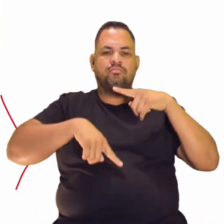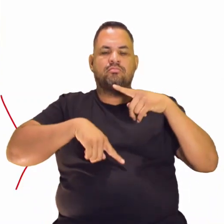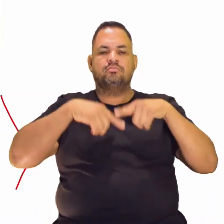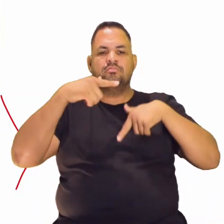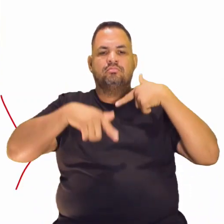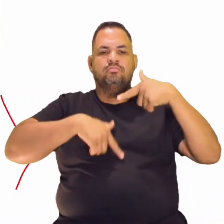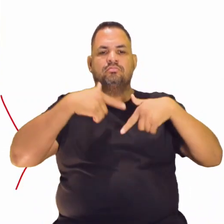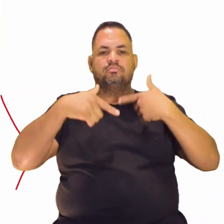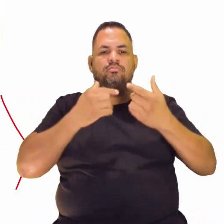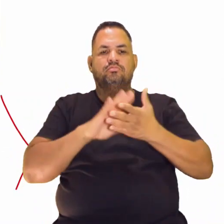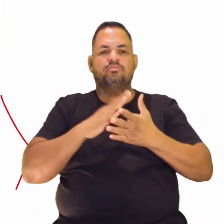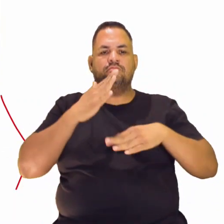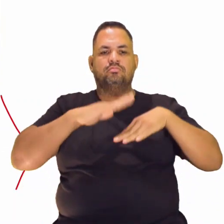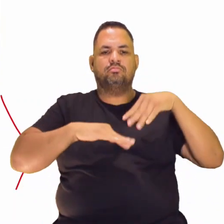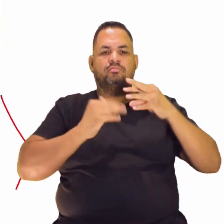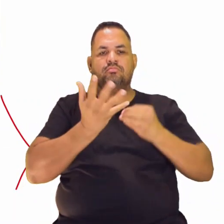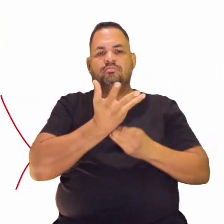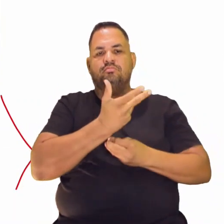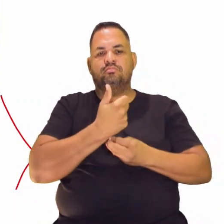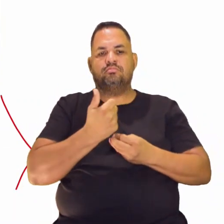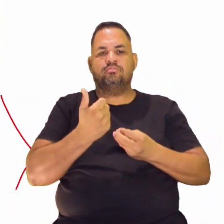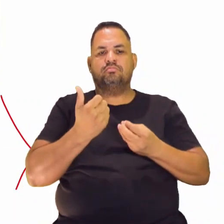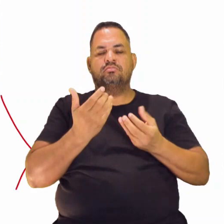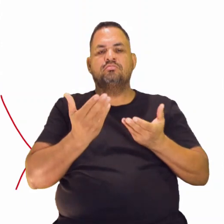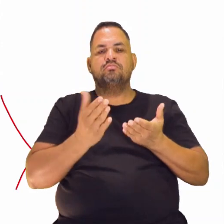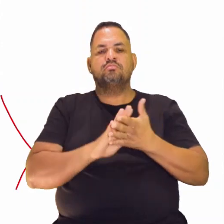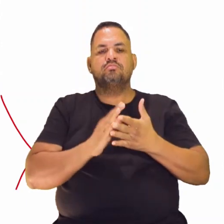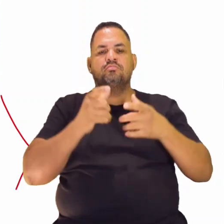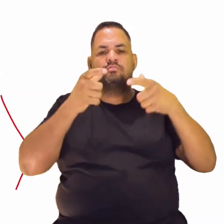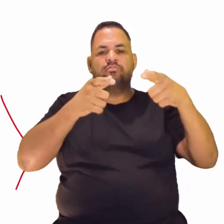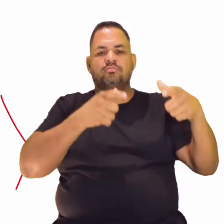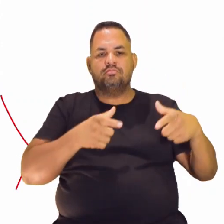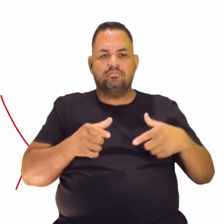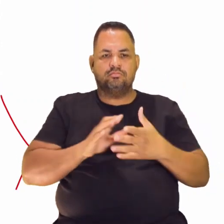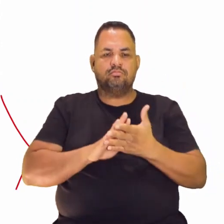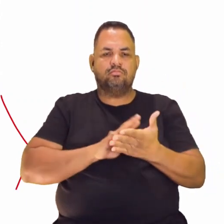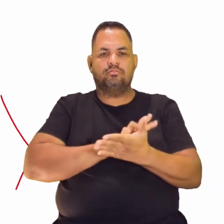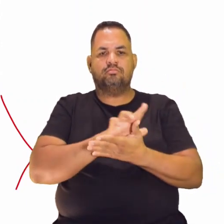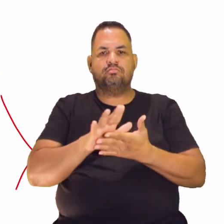artistas locais, de várias produções de diversos tipos.